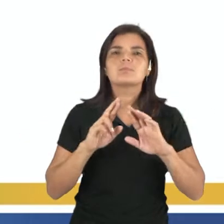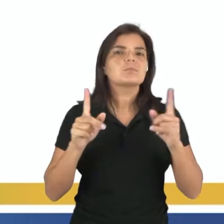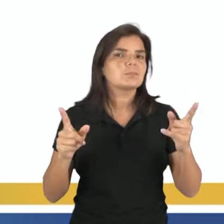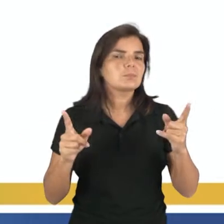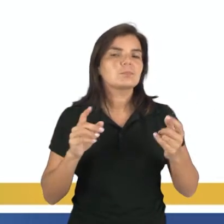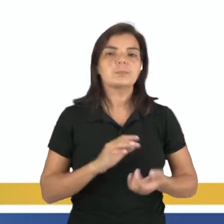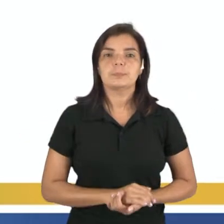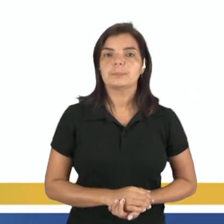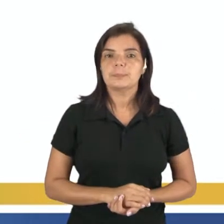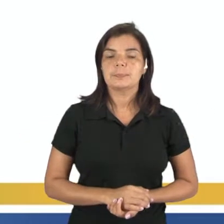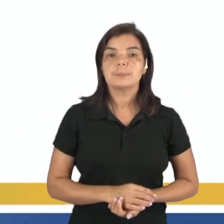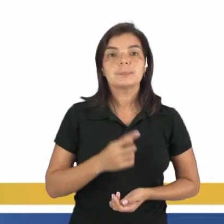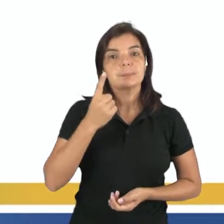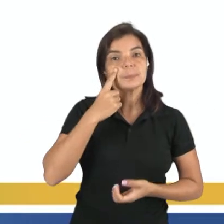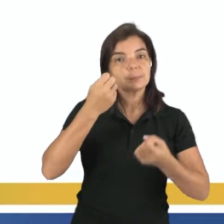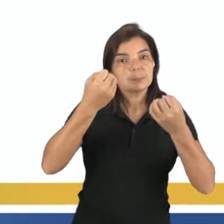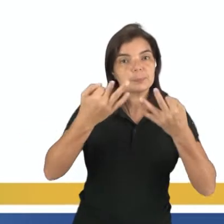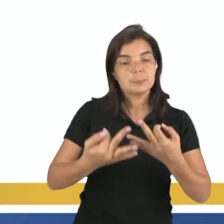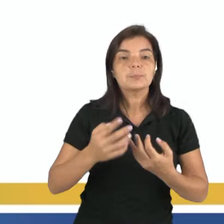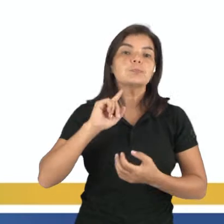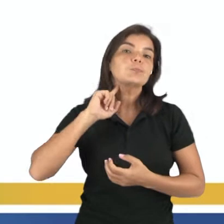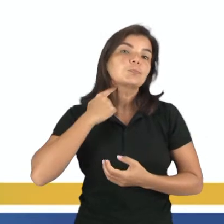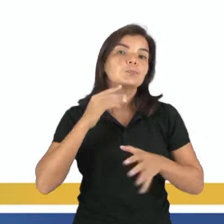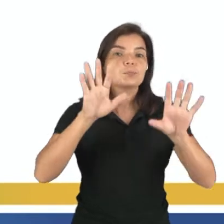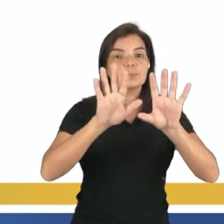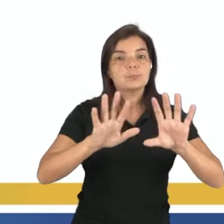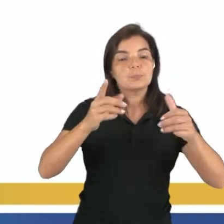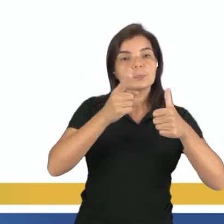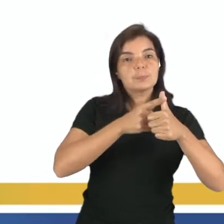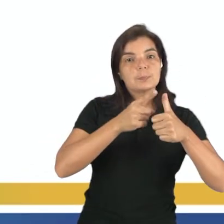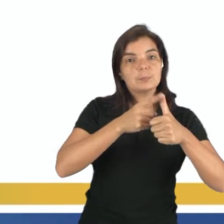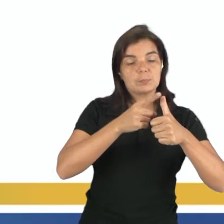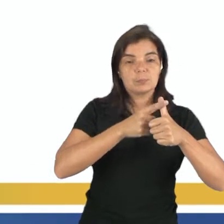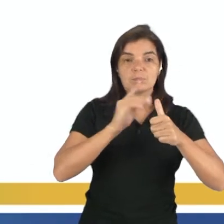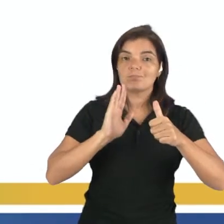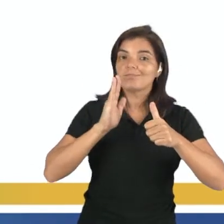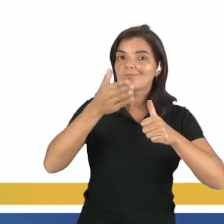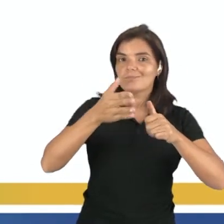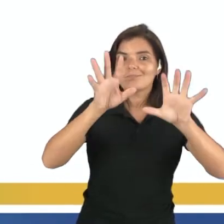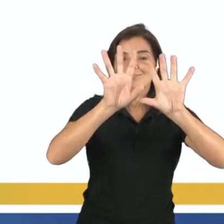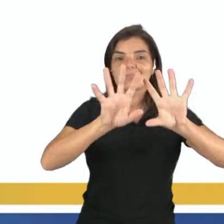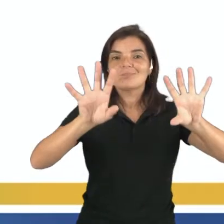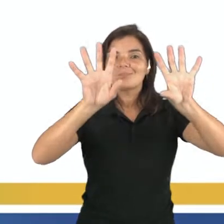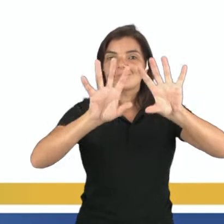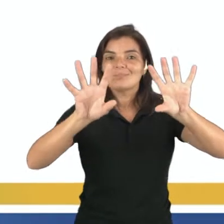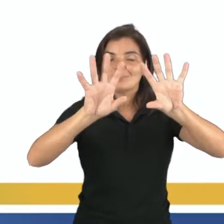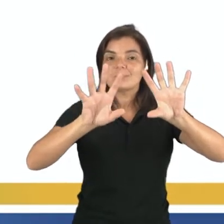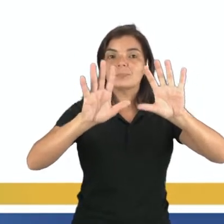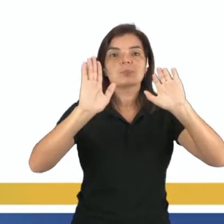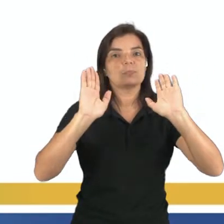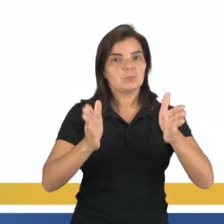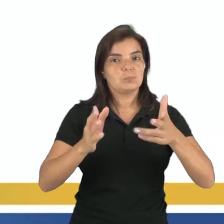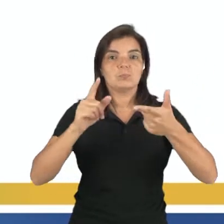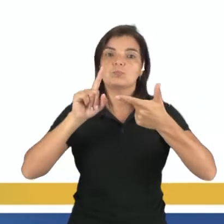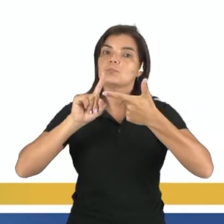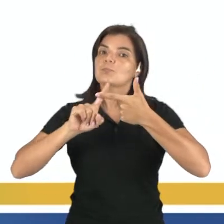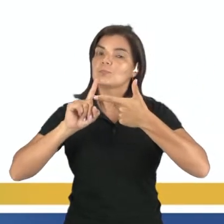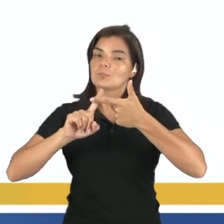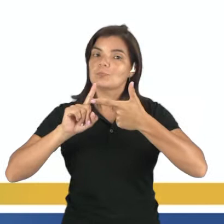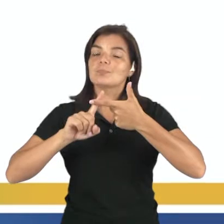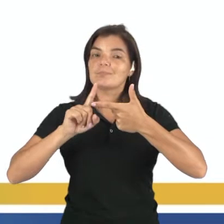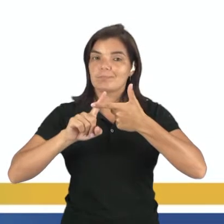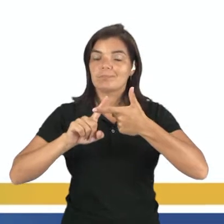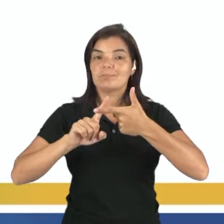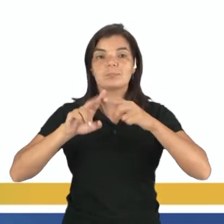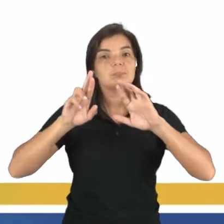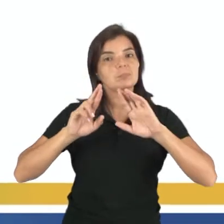entre eles? Quando a gente fala dos poluentes primários, eles vão ser lançados diretamente no ar. Já os poluentes secundários, eles